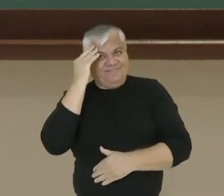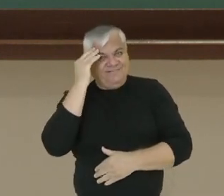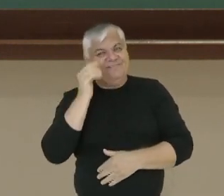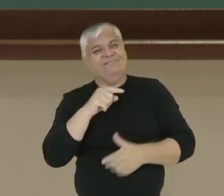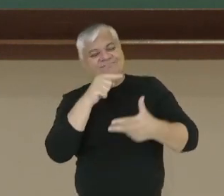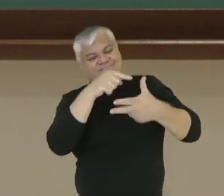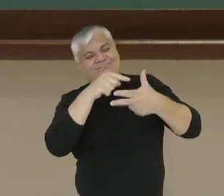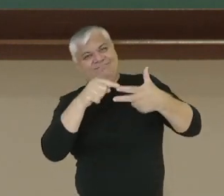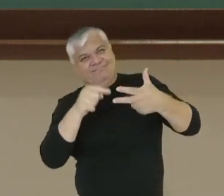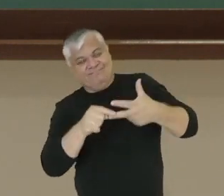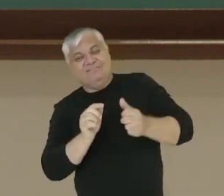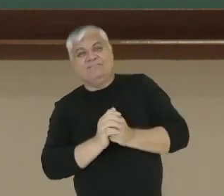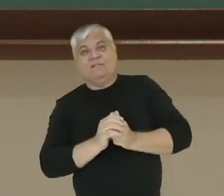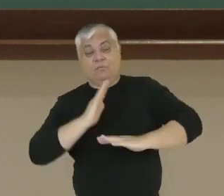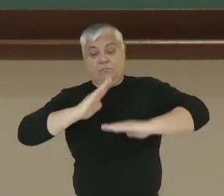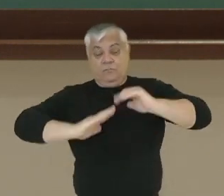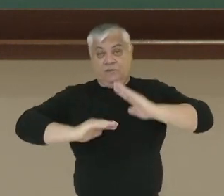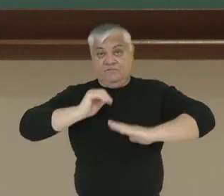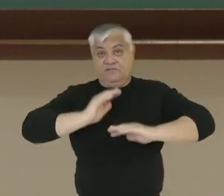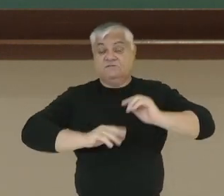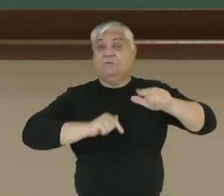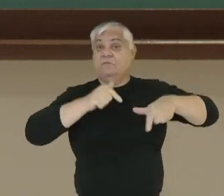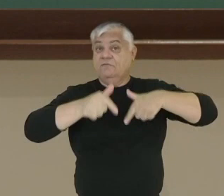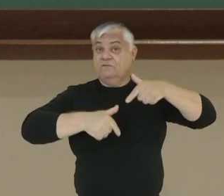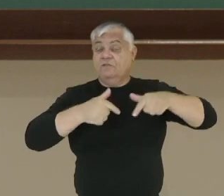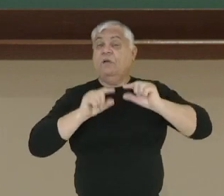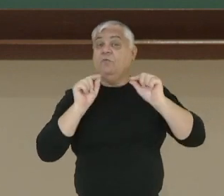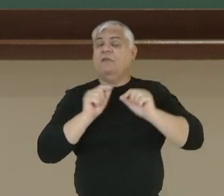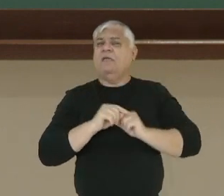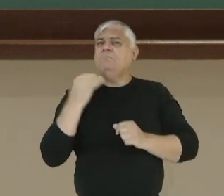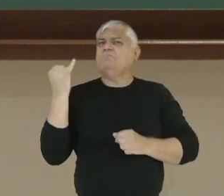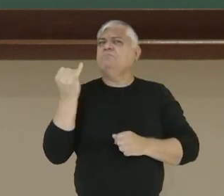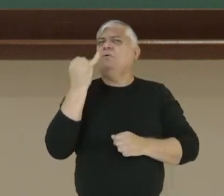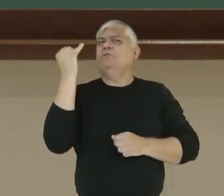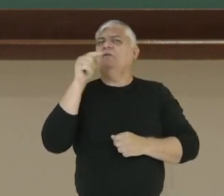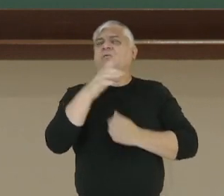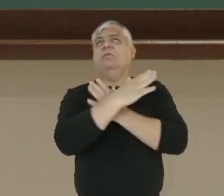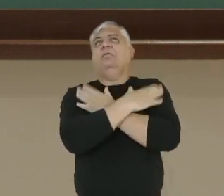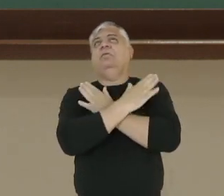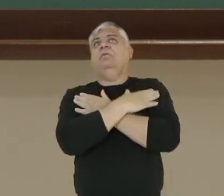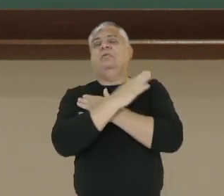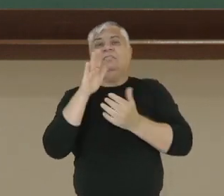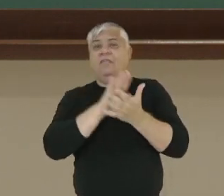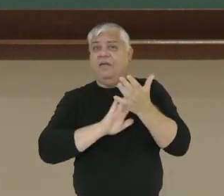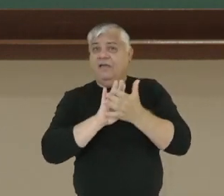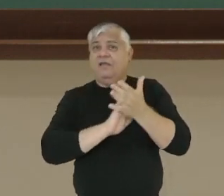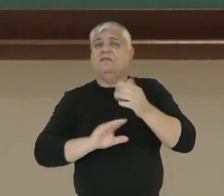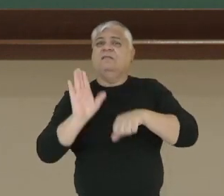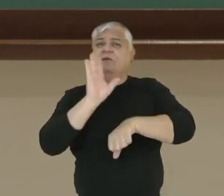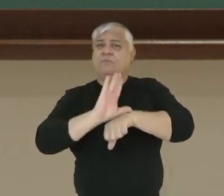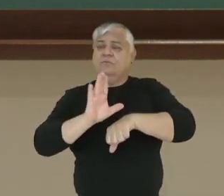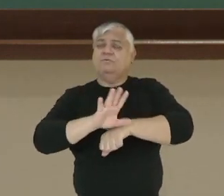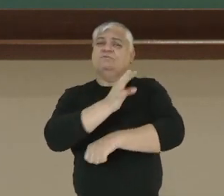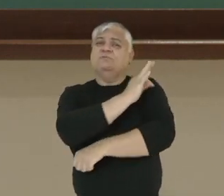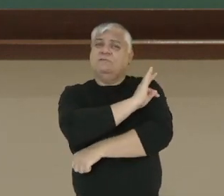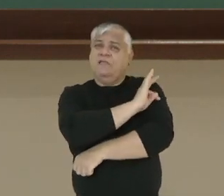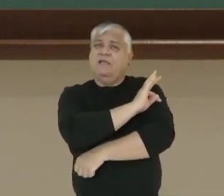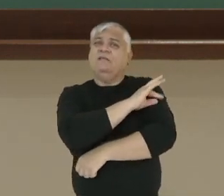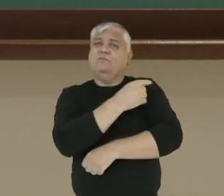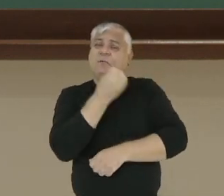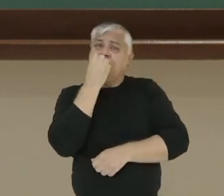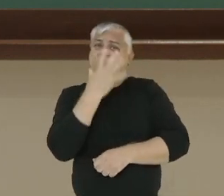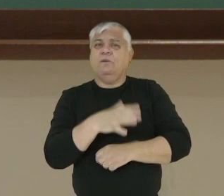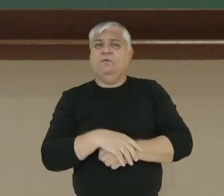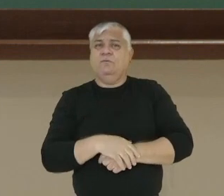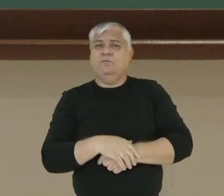profissional trazida pelos cursos técnicos, ela é a chave para que você não fique desempregado, porque existem vagas no nosso país.